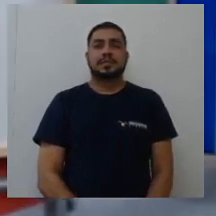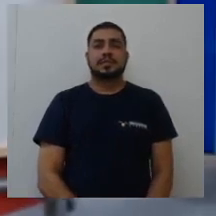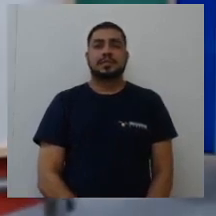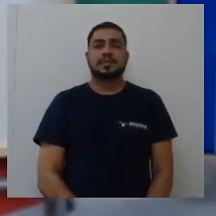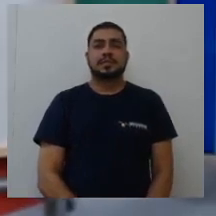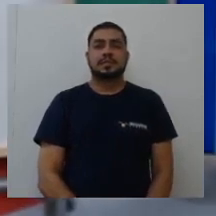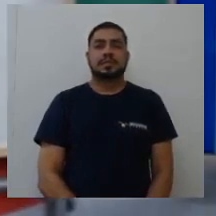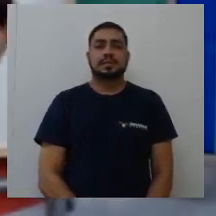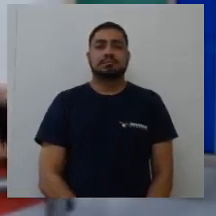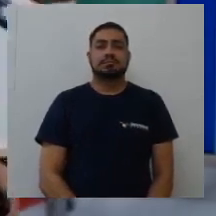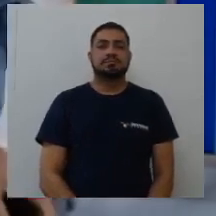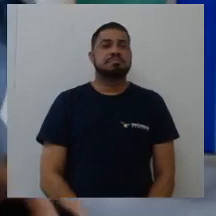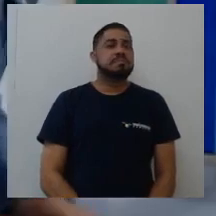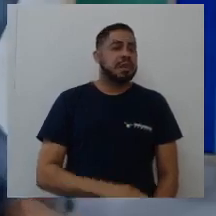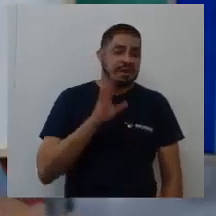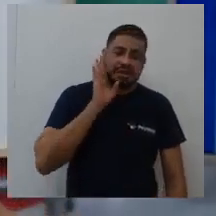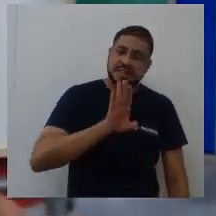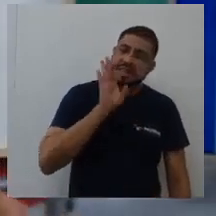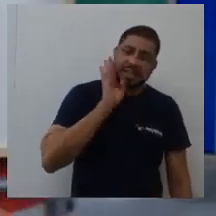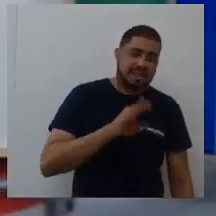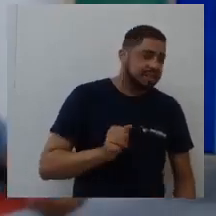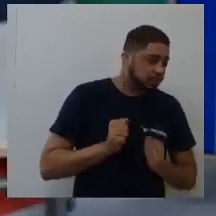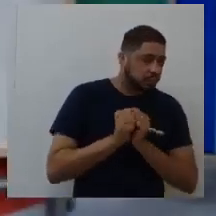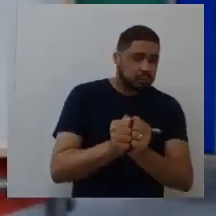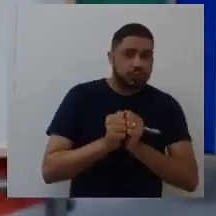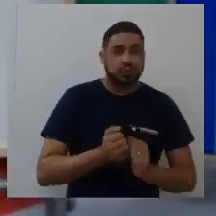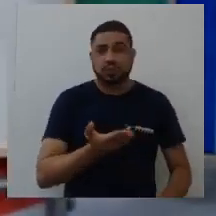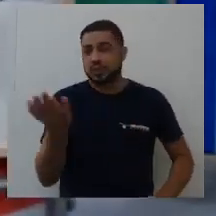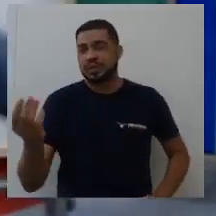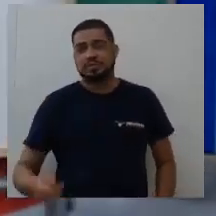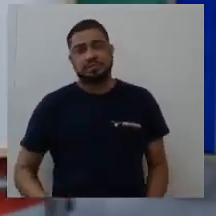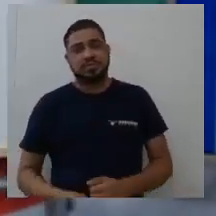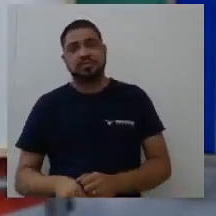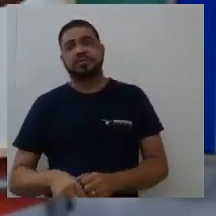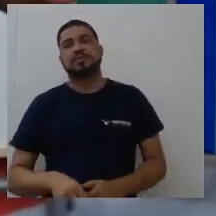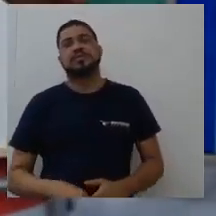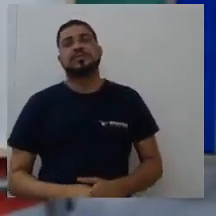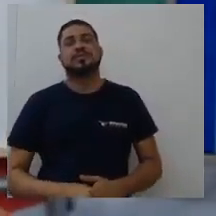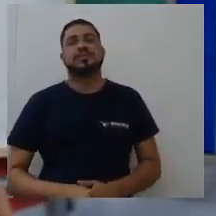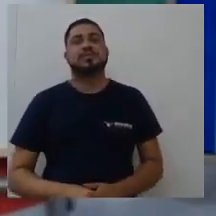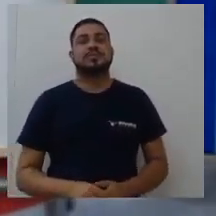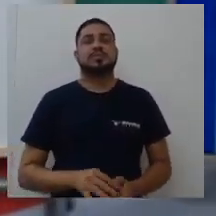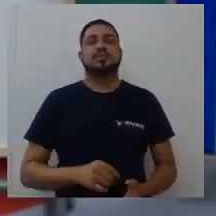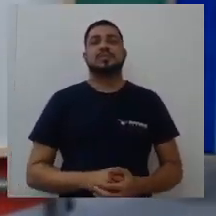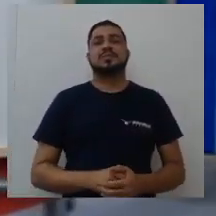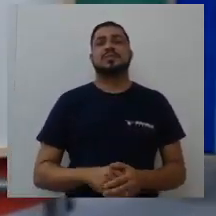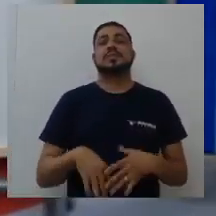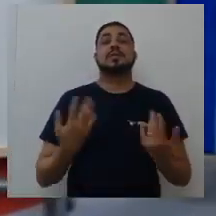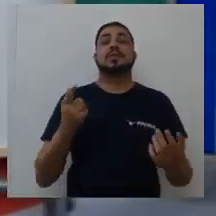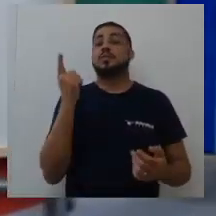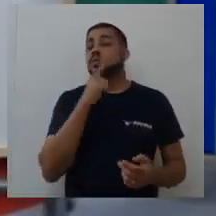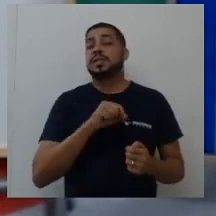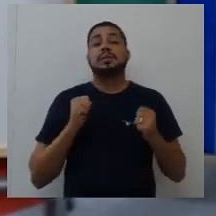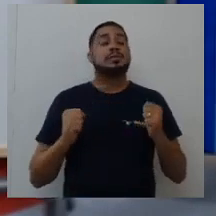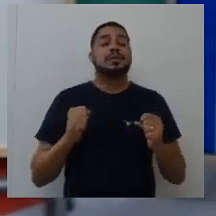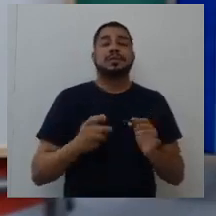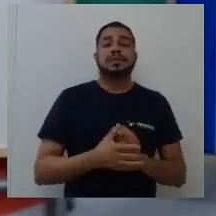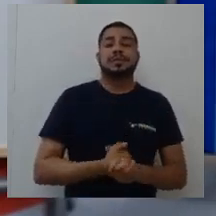Meu irmão, massa demais estar aqui com você, velho. Massa. Vamos lá. Olha só. O que é que acontece aqui,